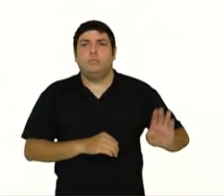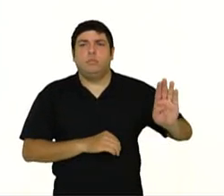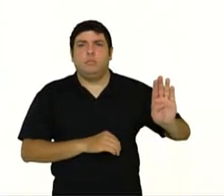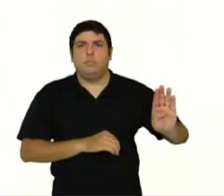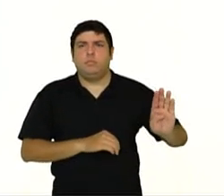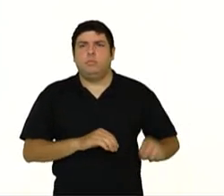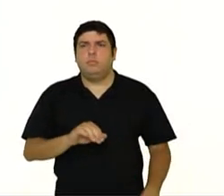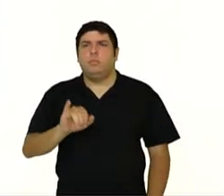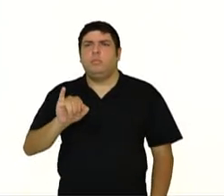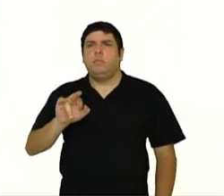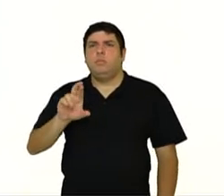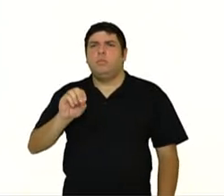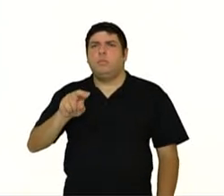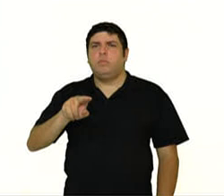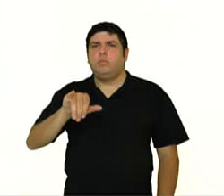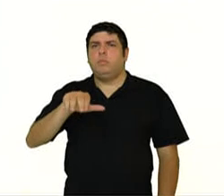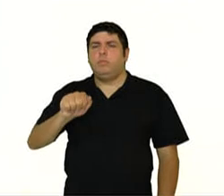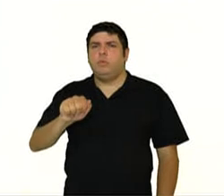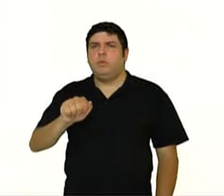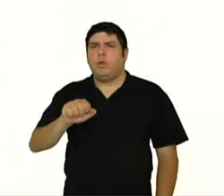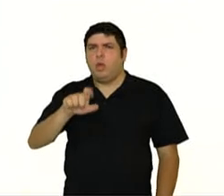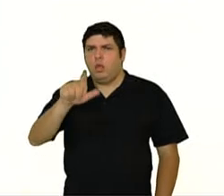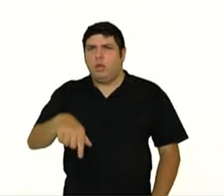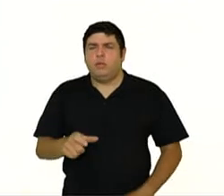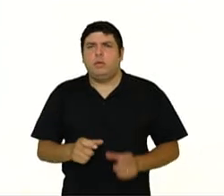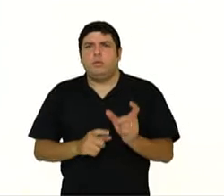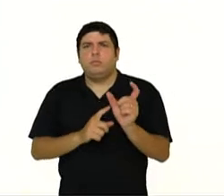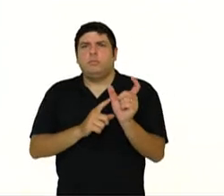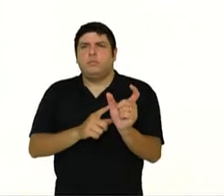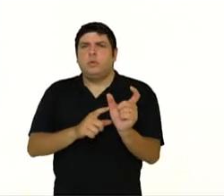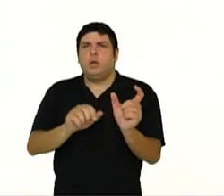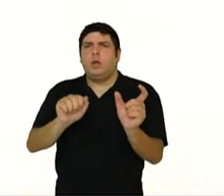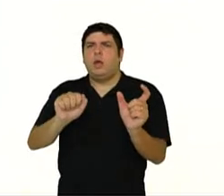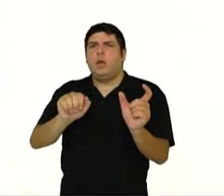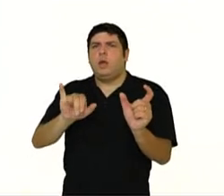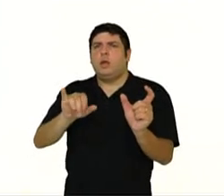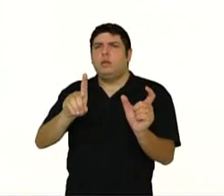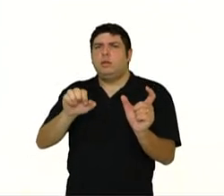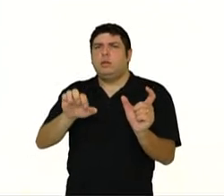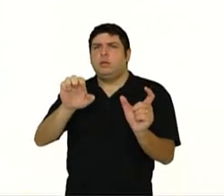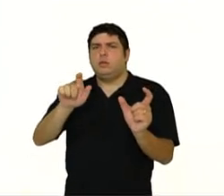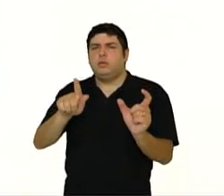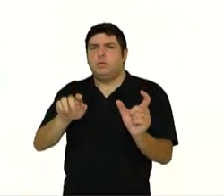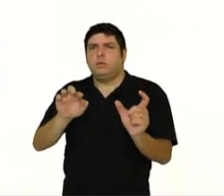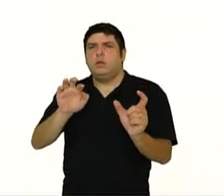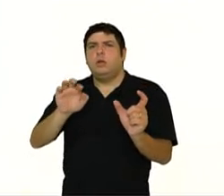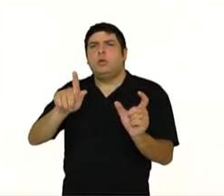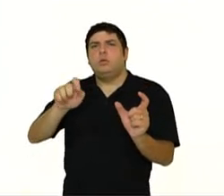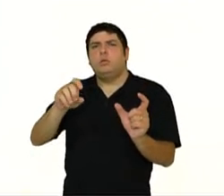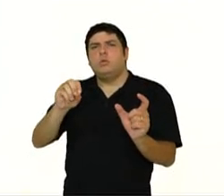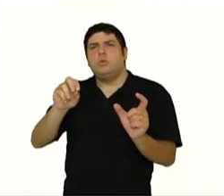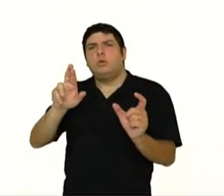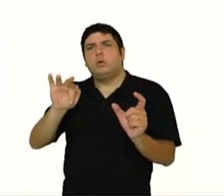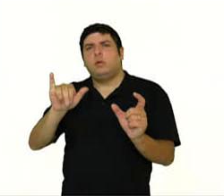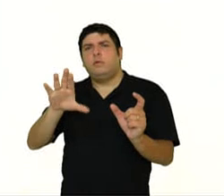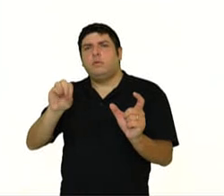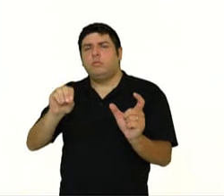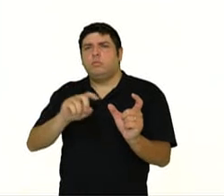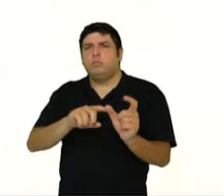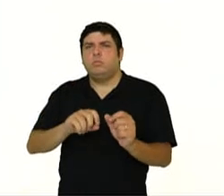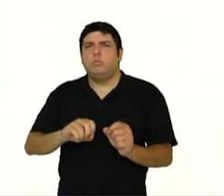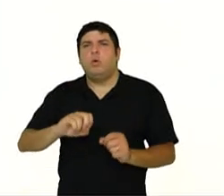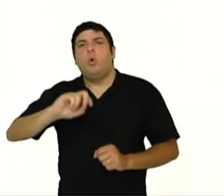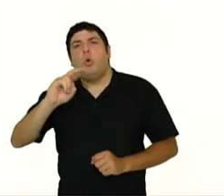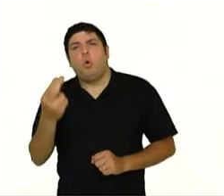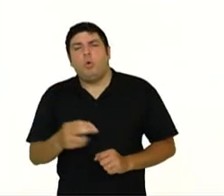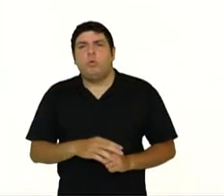Ironia, para conferir um novo significado ao termo acidente geográfico. Ou homonímia, né,